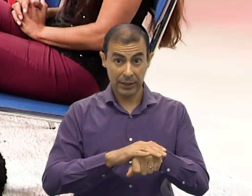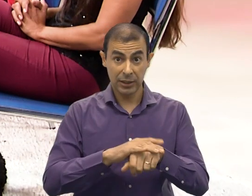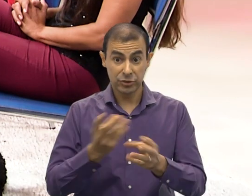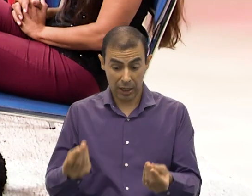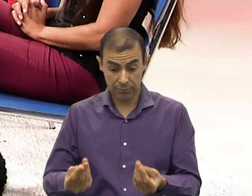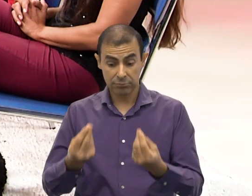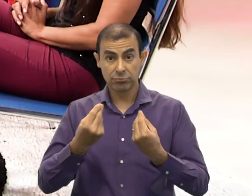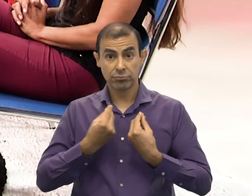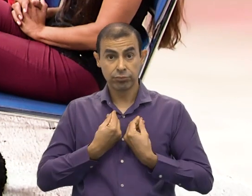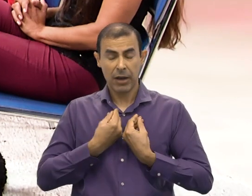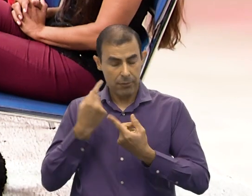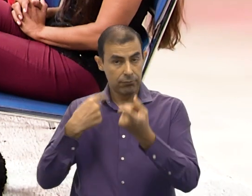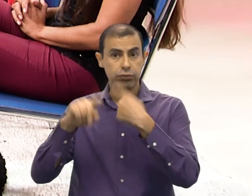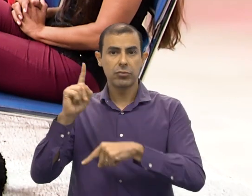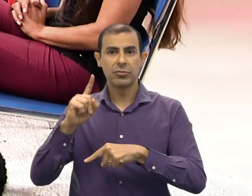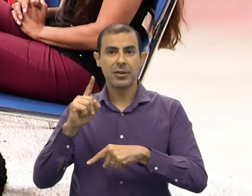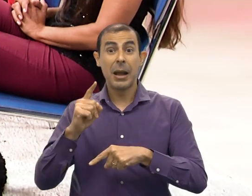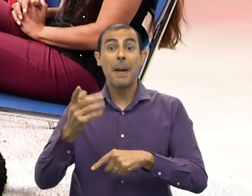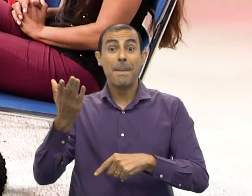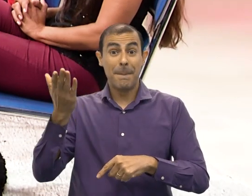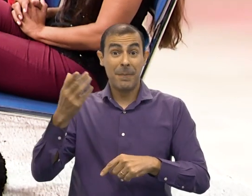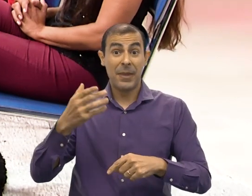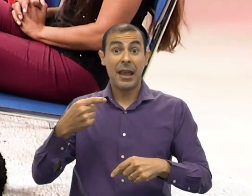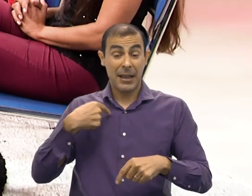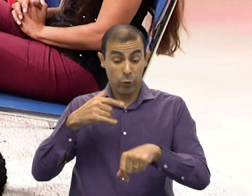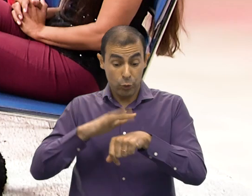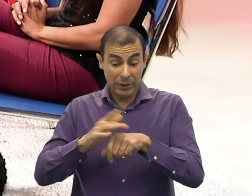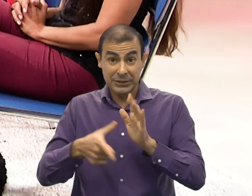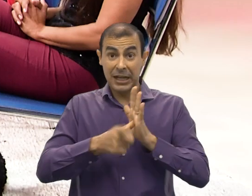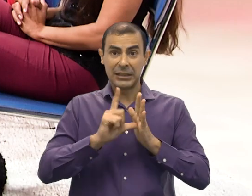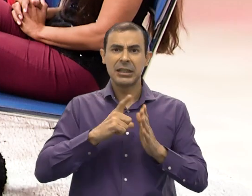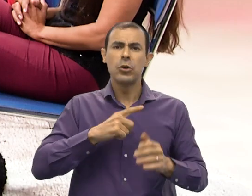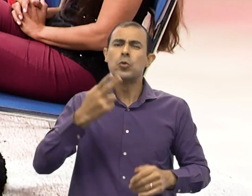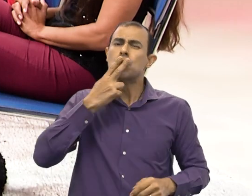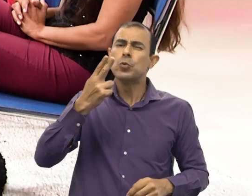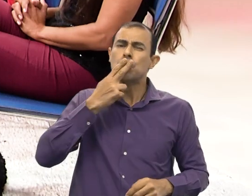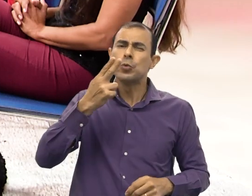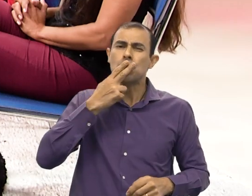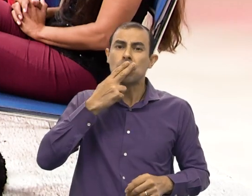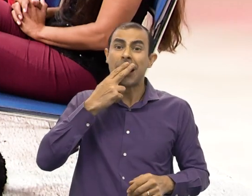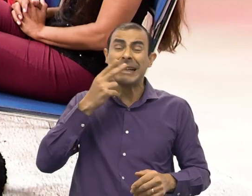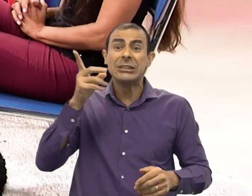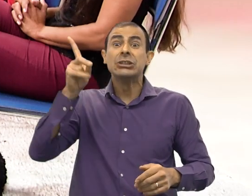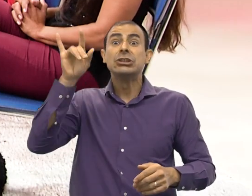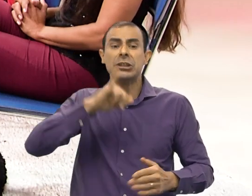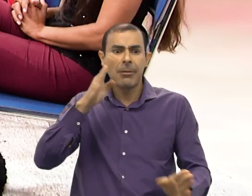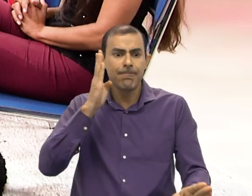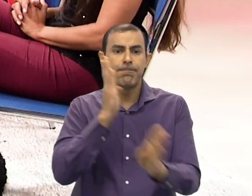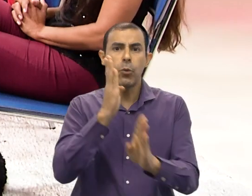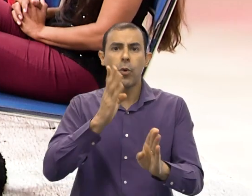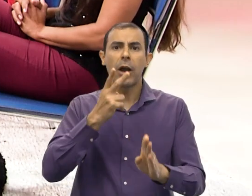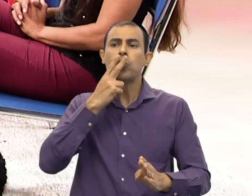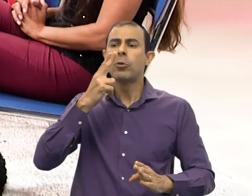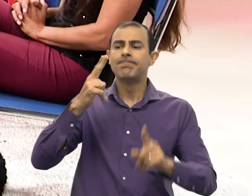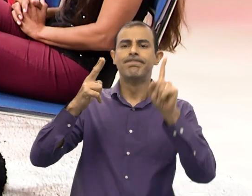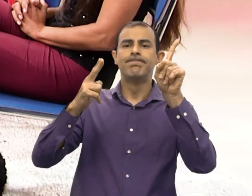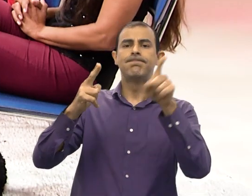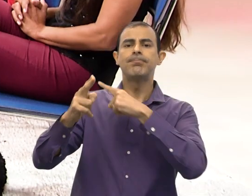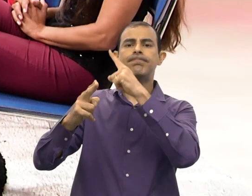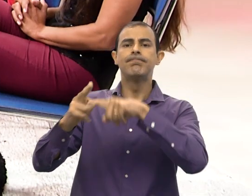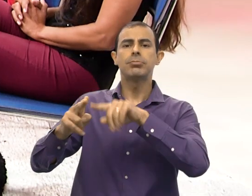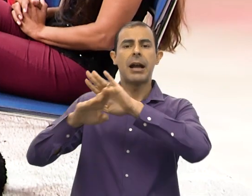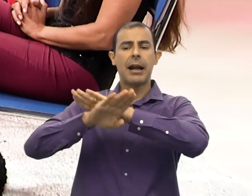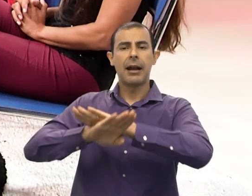fui fumante até o dia do meu diagnóstico, fumei por 35 anos. fazia a prática do futebol 2 vezes por